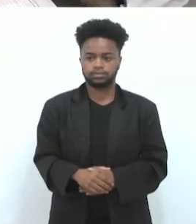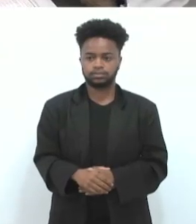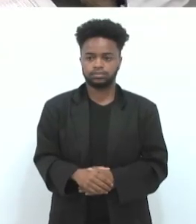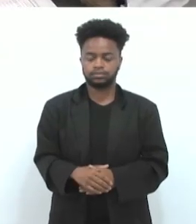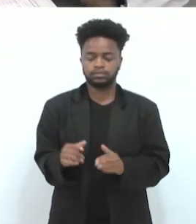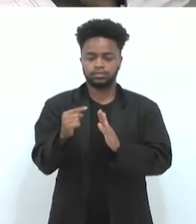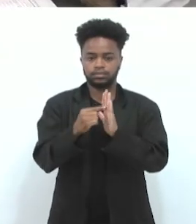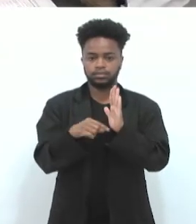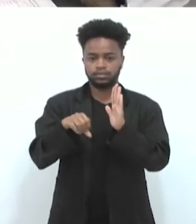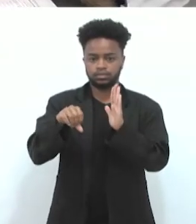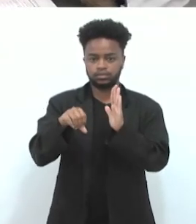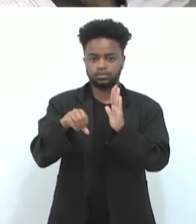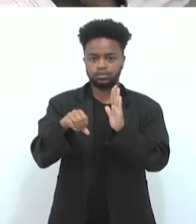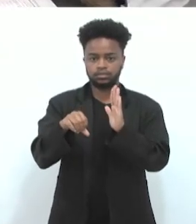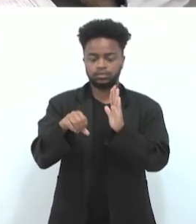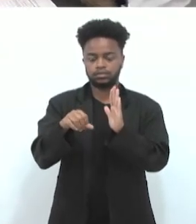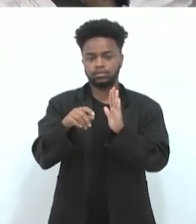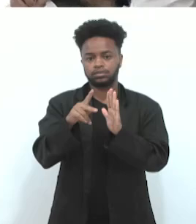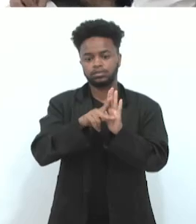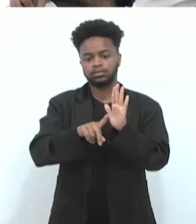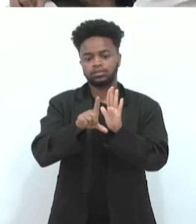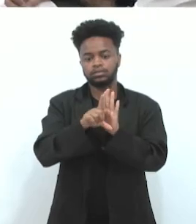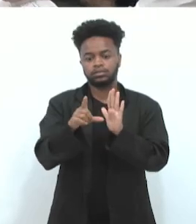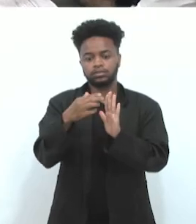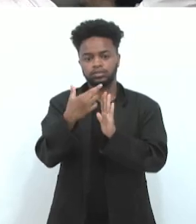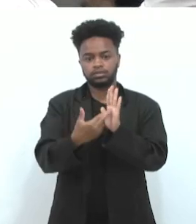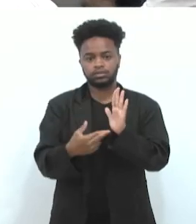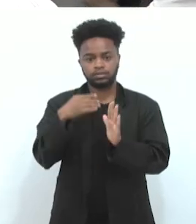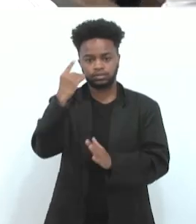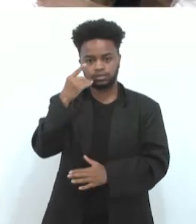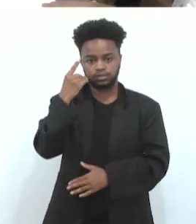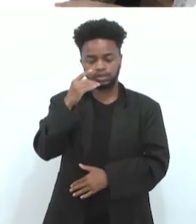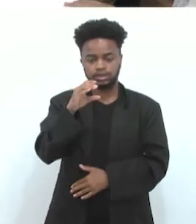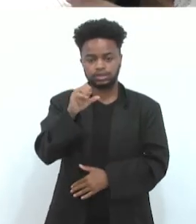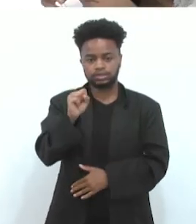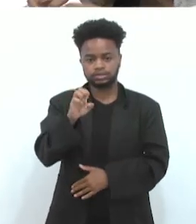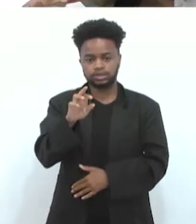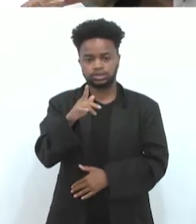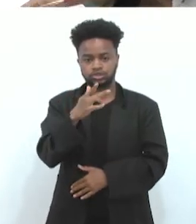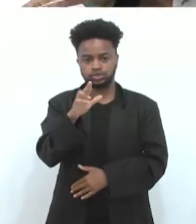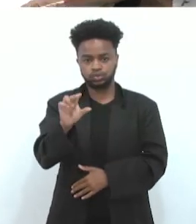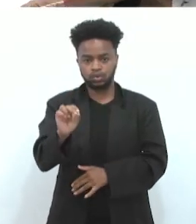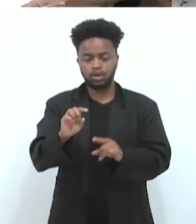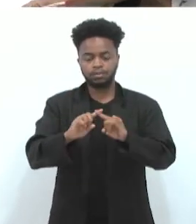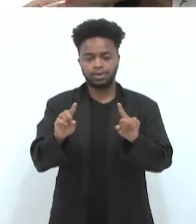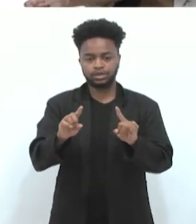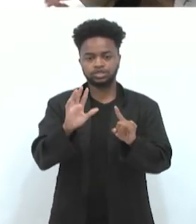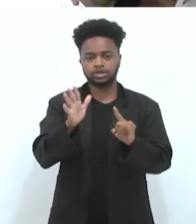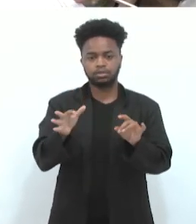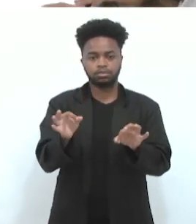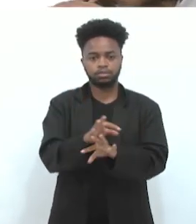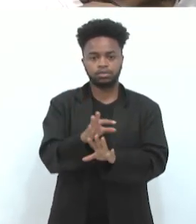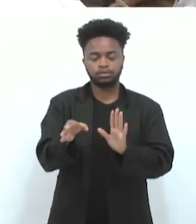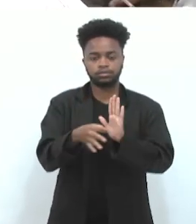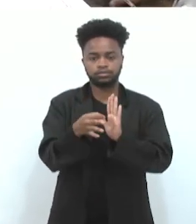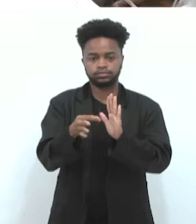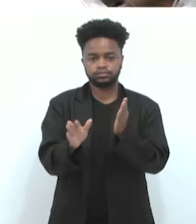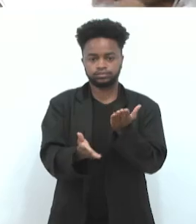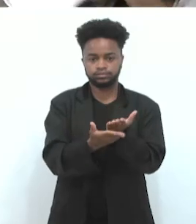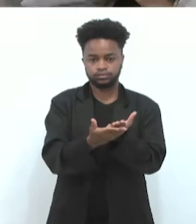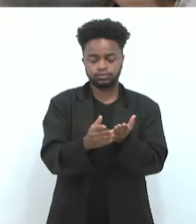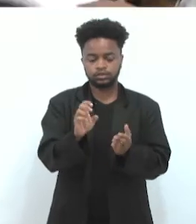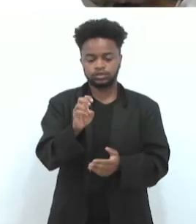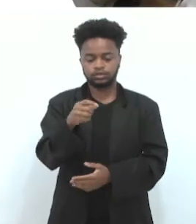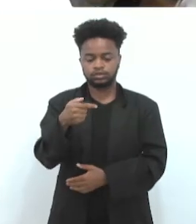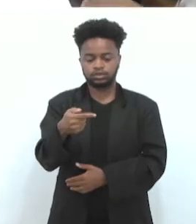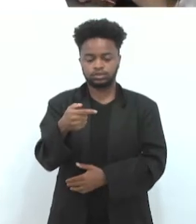da pauta são os projetos que estavam na relatoria do deputado Dr. Serginho, mas já estavam com pareceres anexados. Projeto de lei